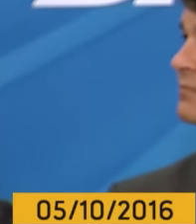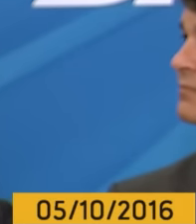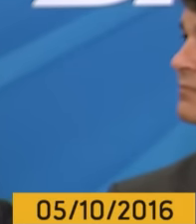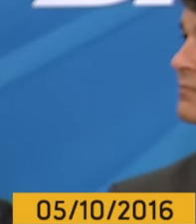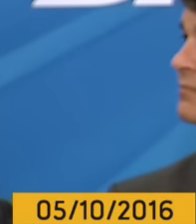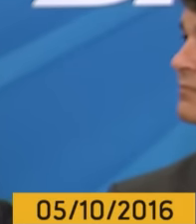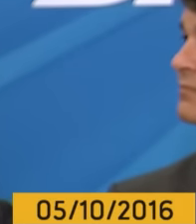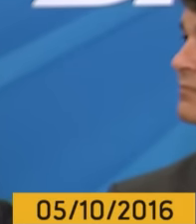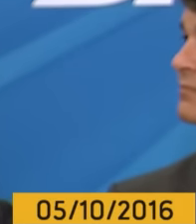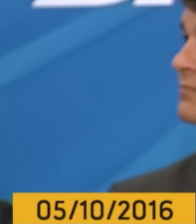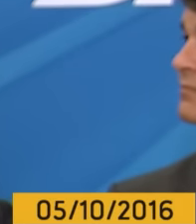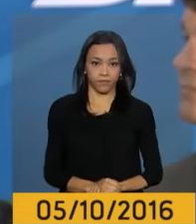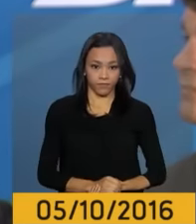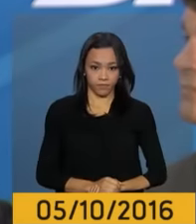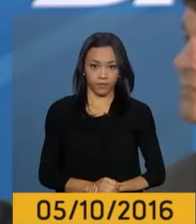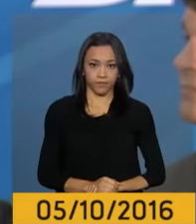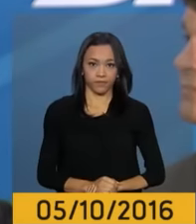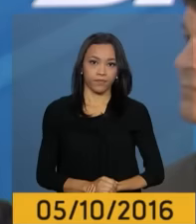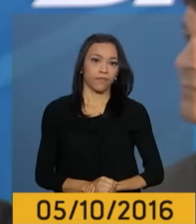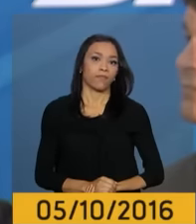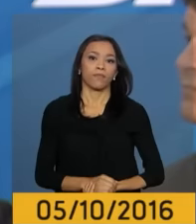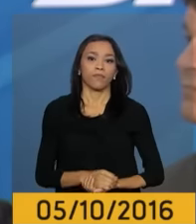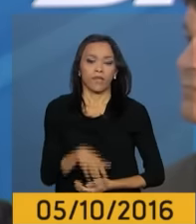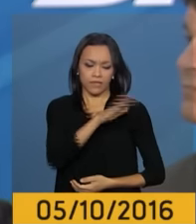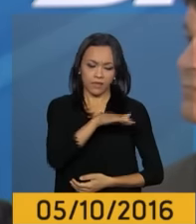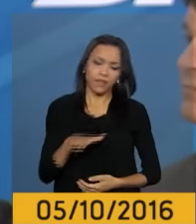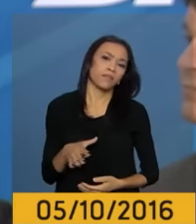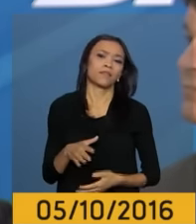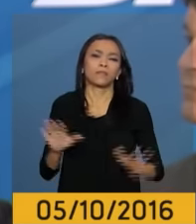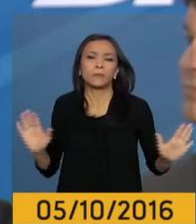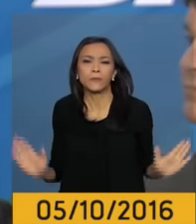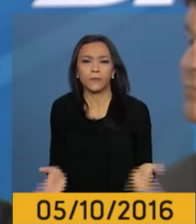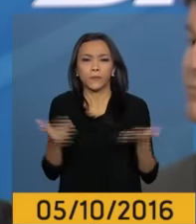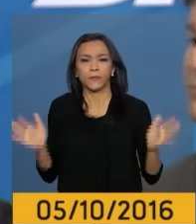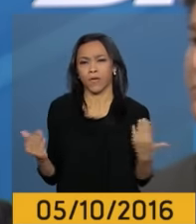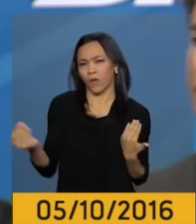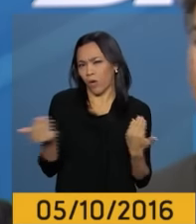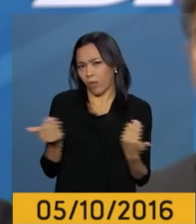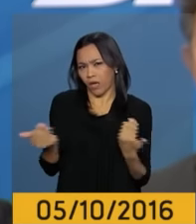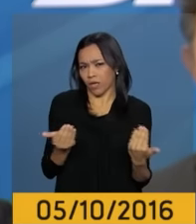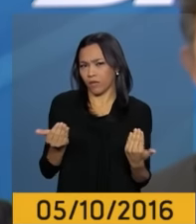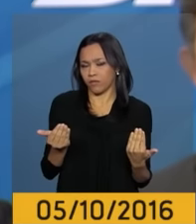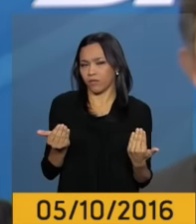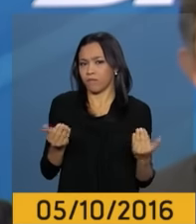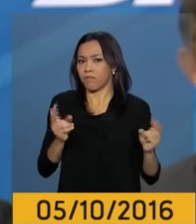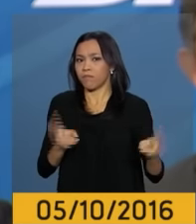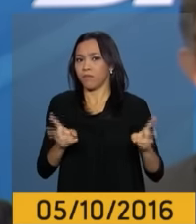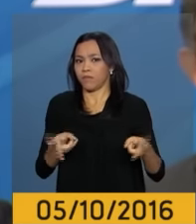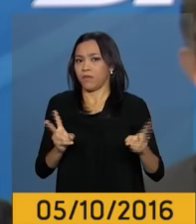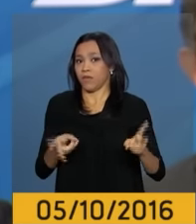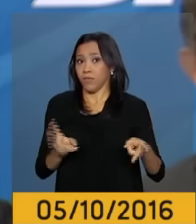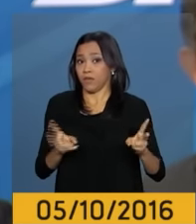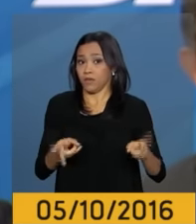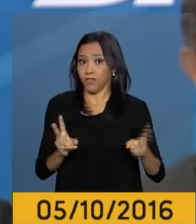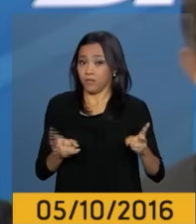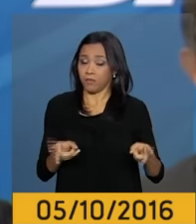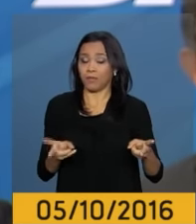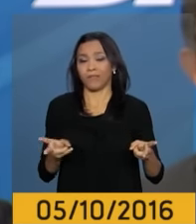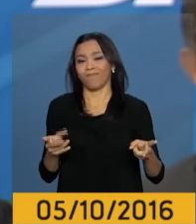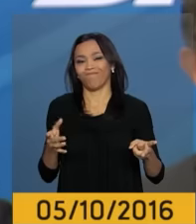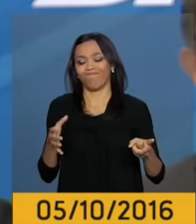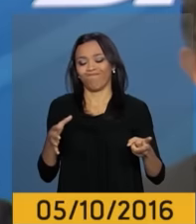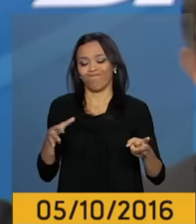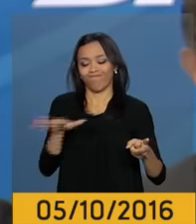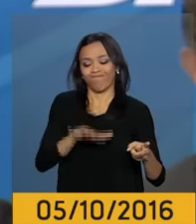mais bem estimuladas nos primeiros anos de vida, comparando com as crianças da mesma situação socioeconômica que